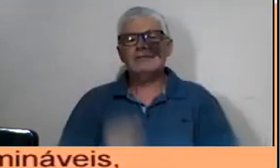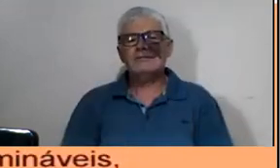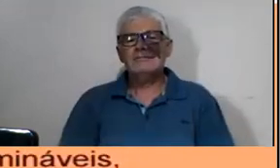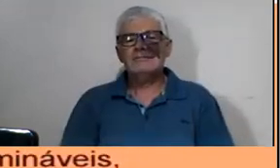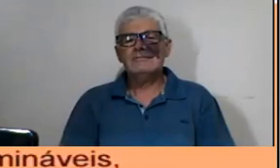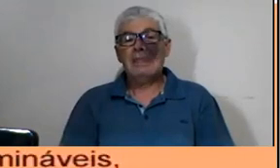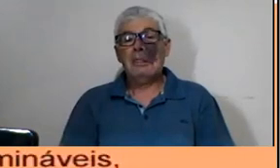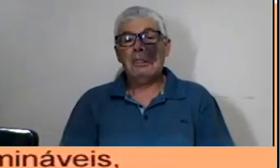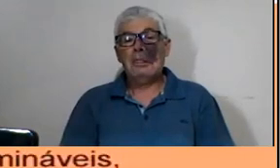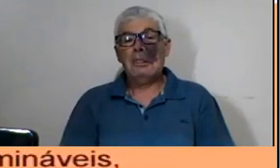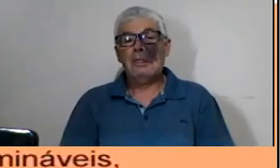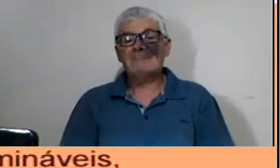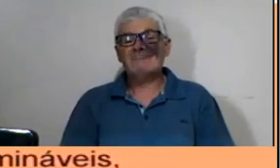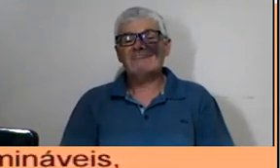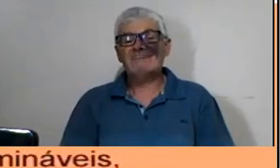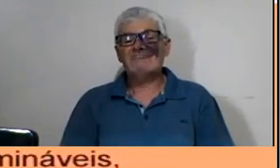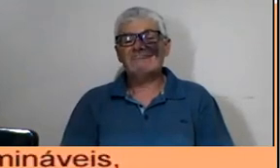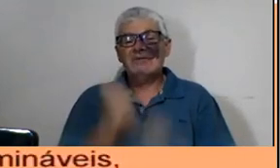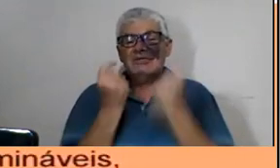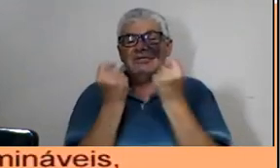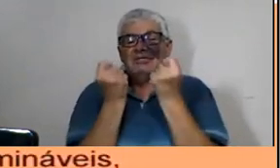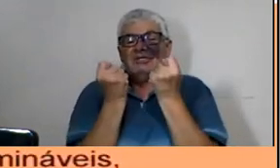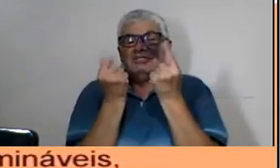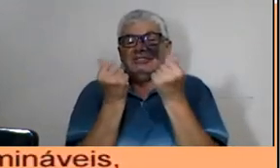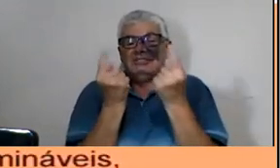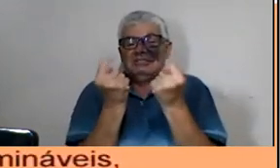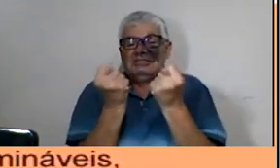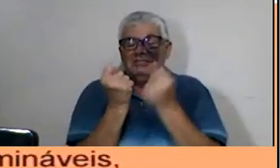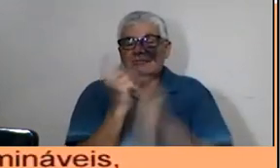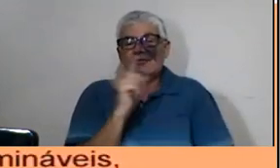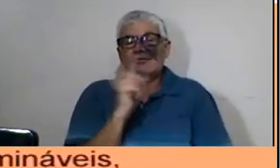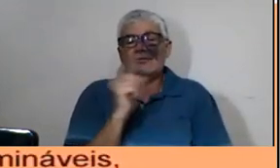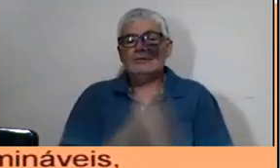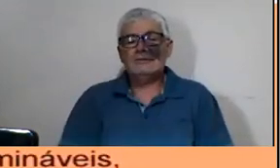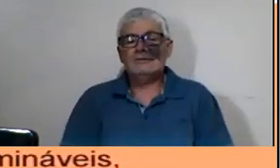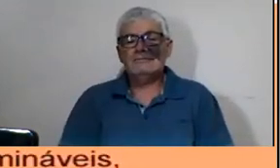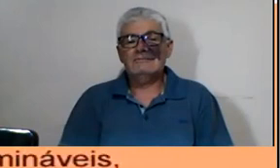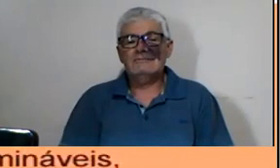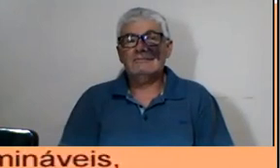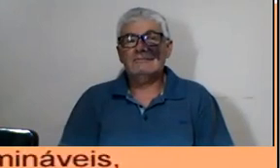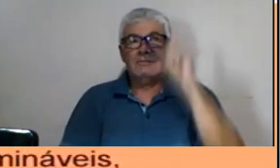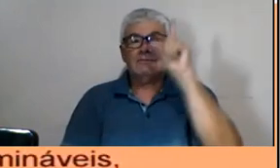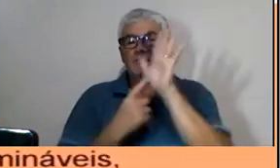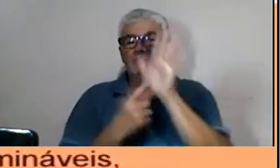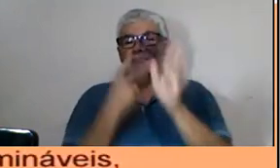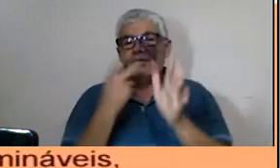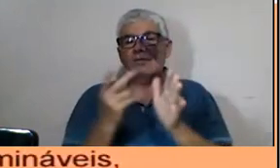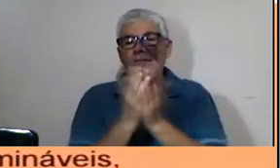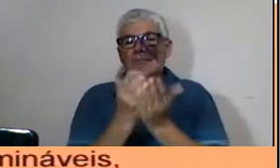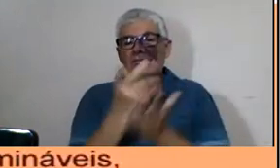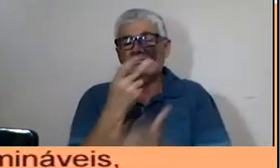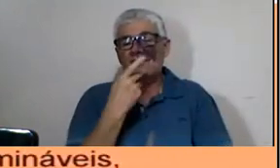obra, ele deu sustento, mandou alimento, né? E para